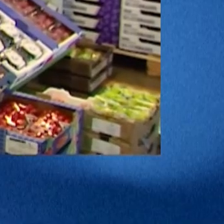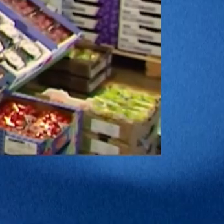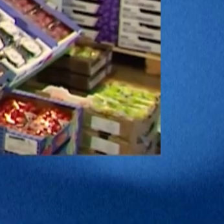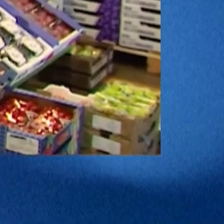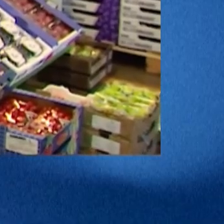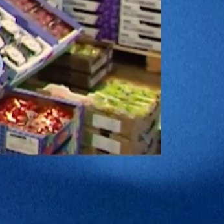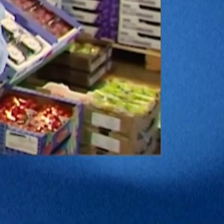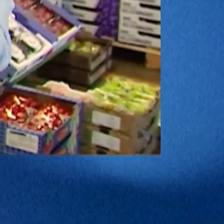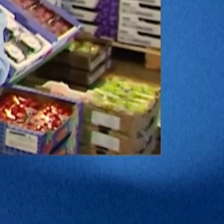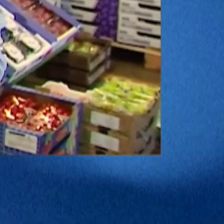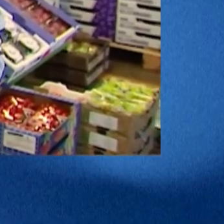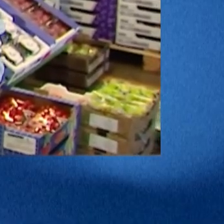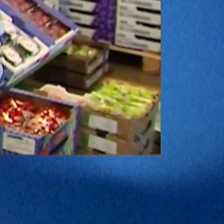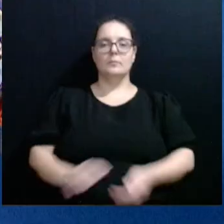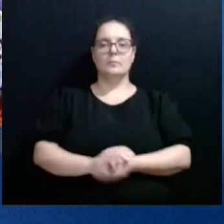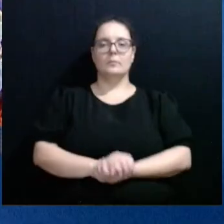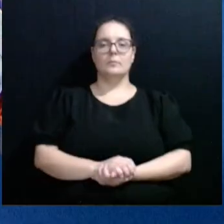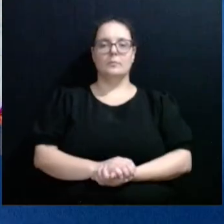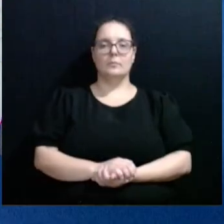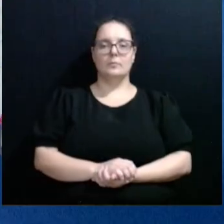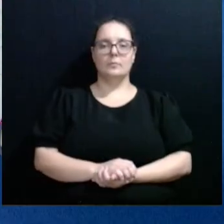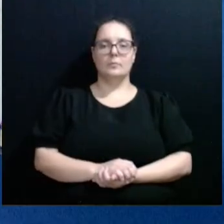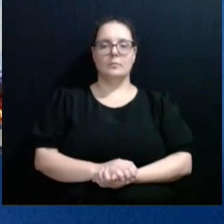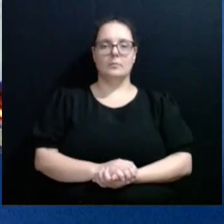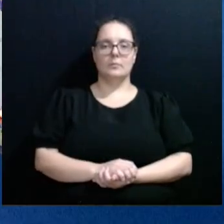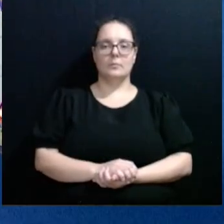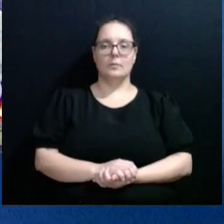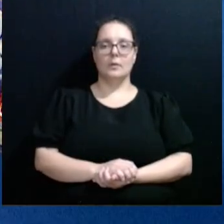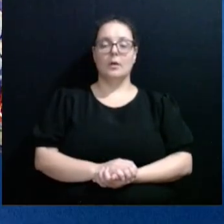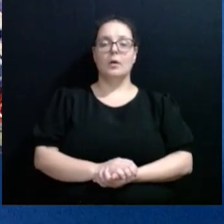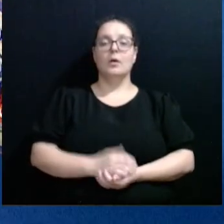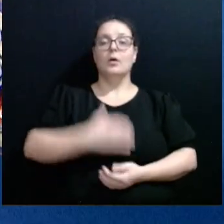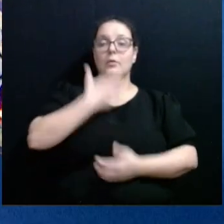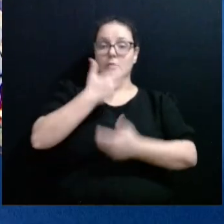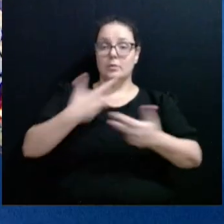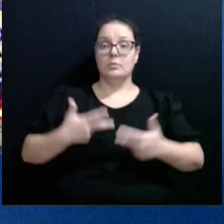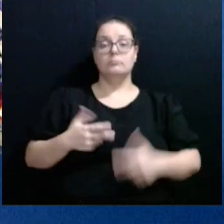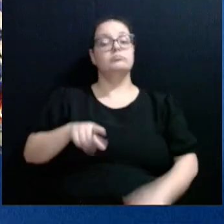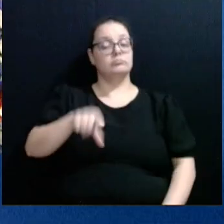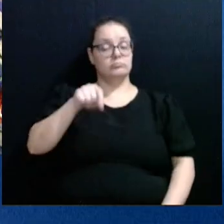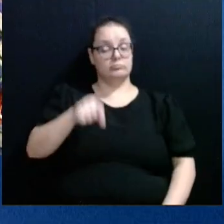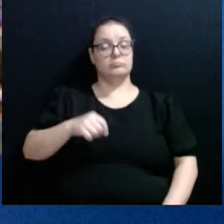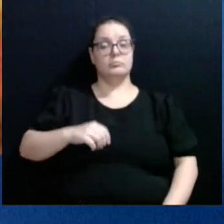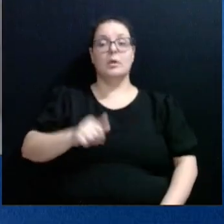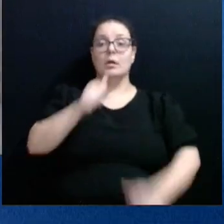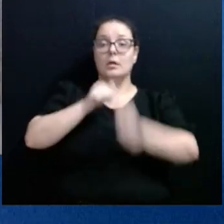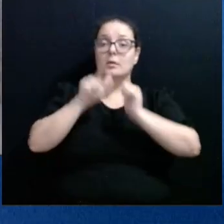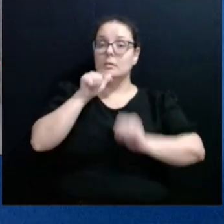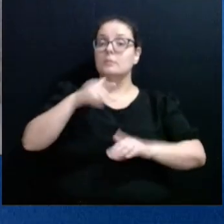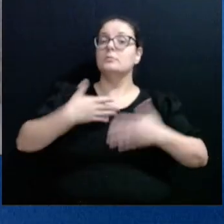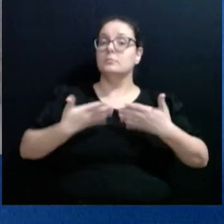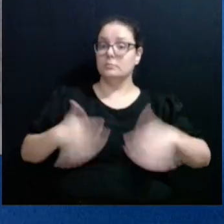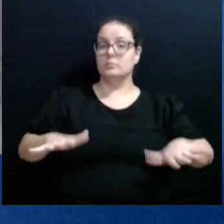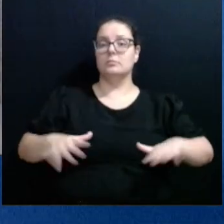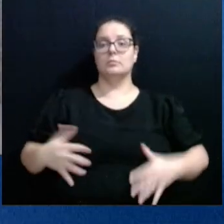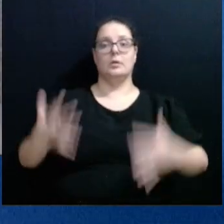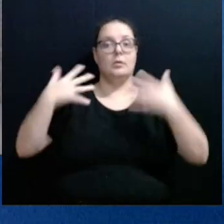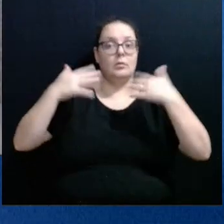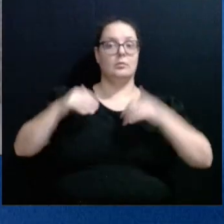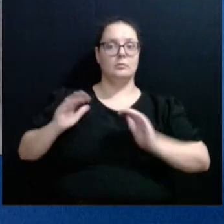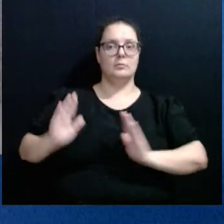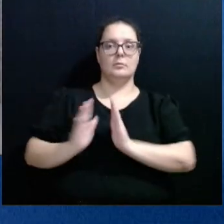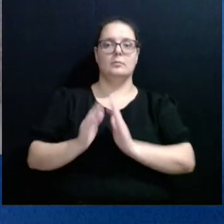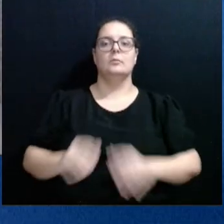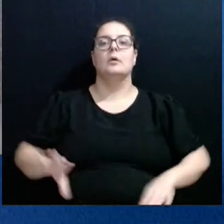Frutas são uma alternativa saudável para você se manter hidratado e enfrentar as altas temperaturas do verão. Emendas do